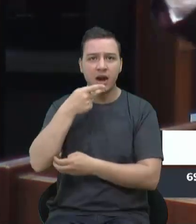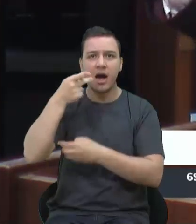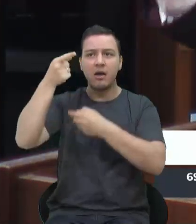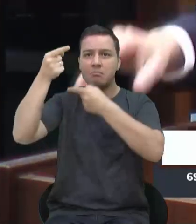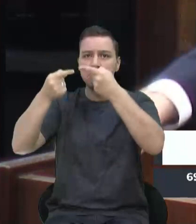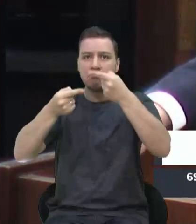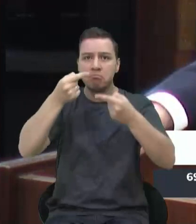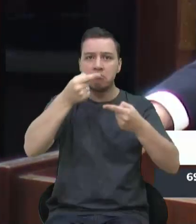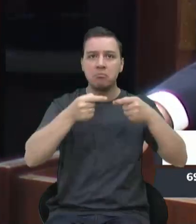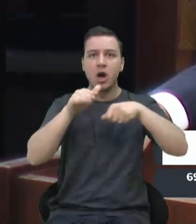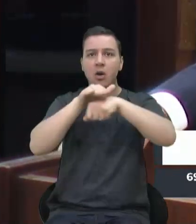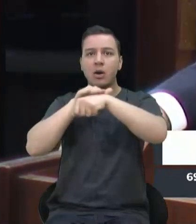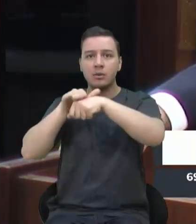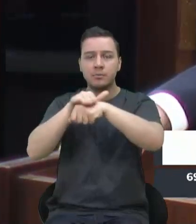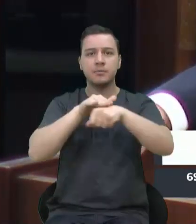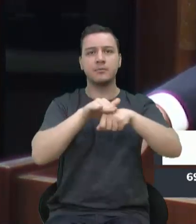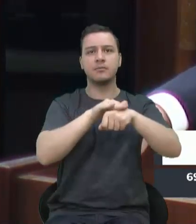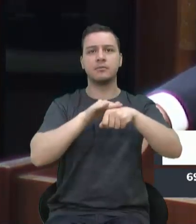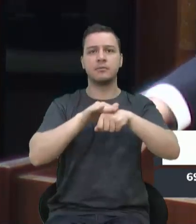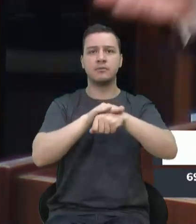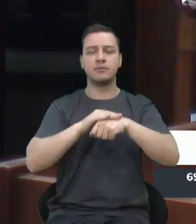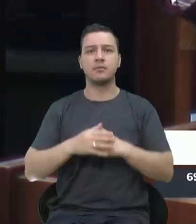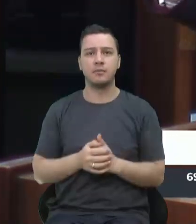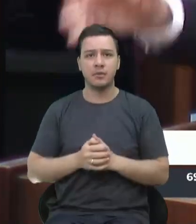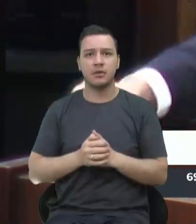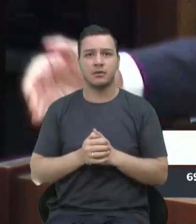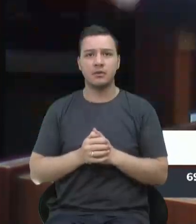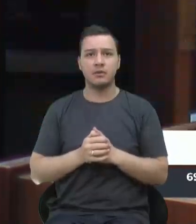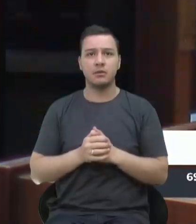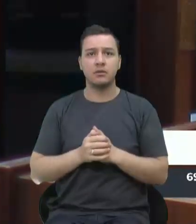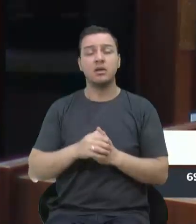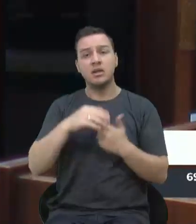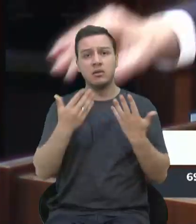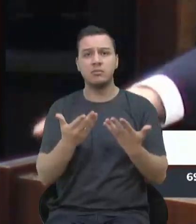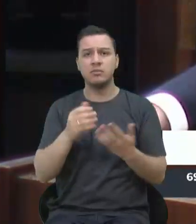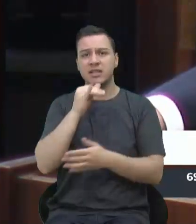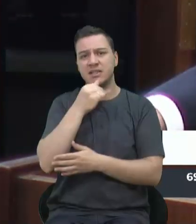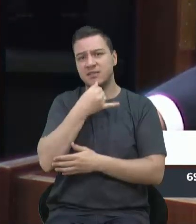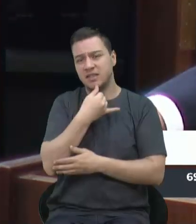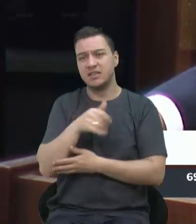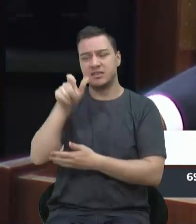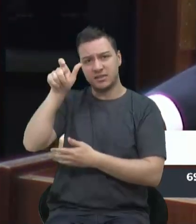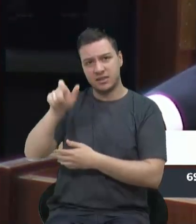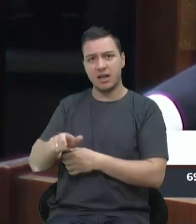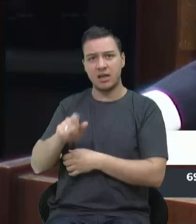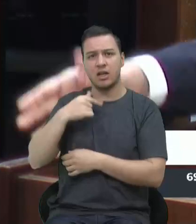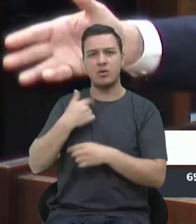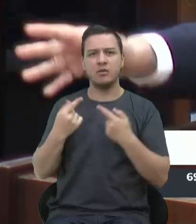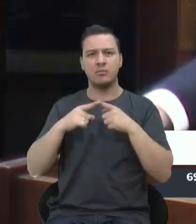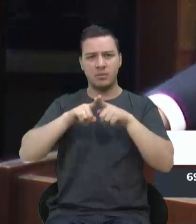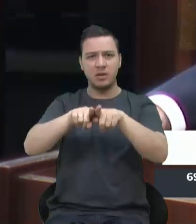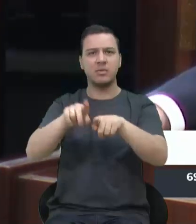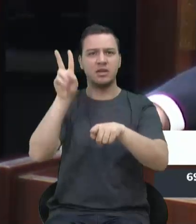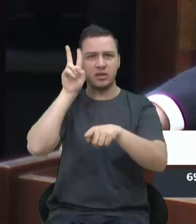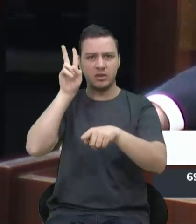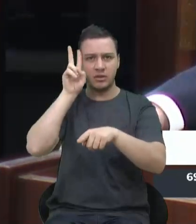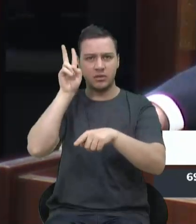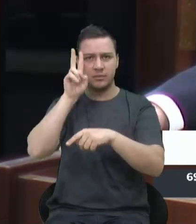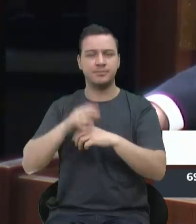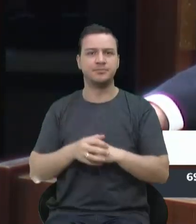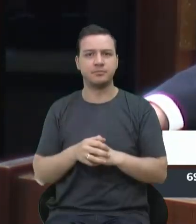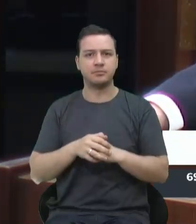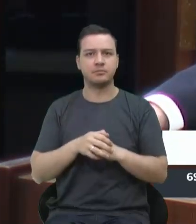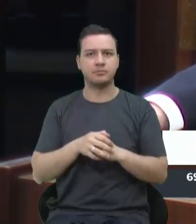E ainda num momento infeliz, como de Vossa Excelência, e eu faço um paralelo histórico, o deputado Márcio Moreira